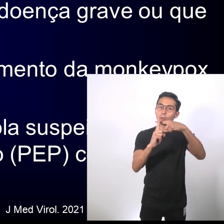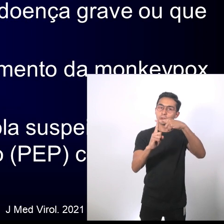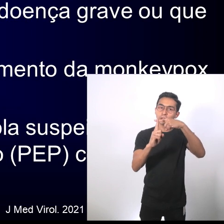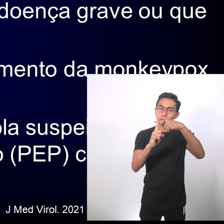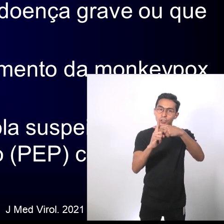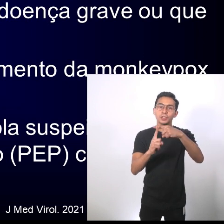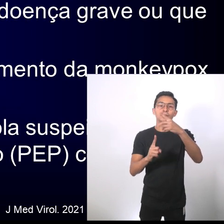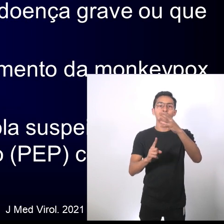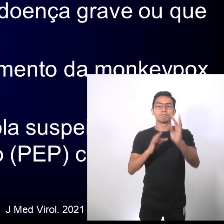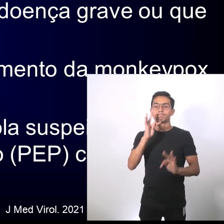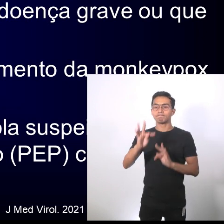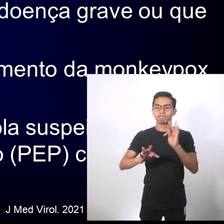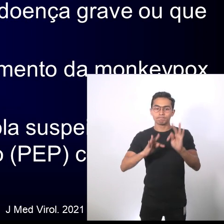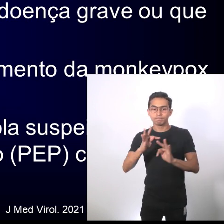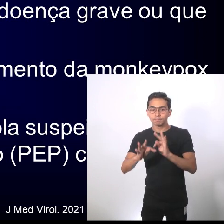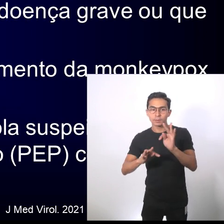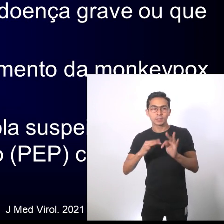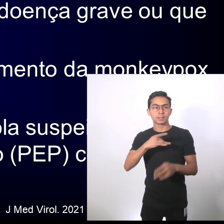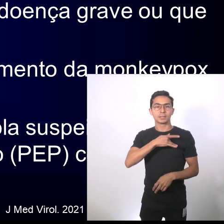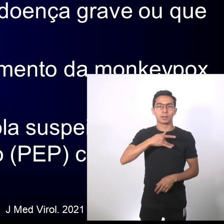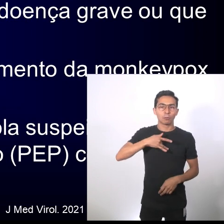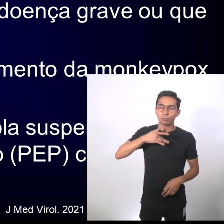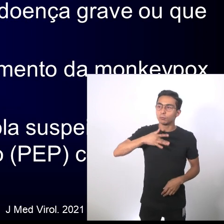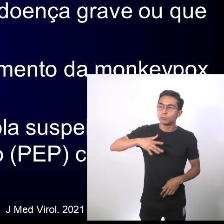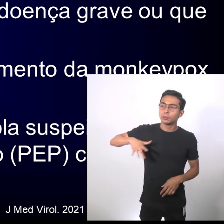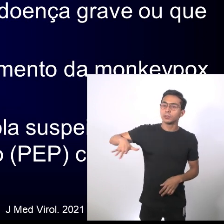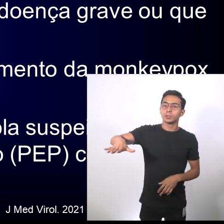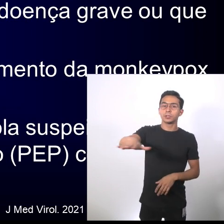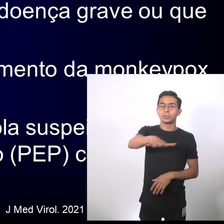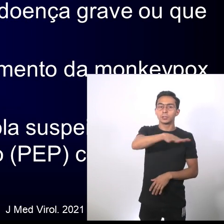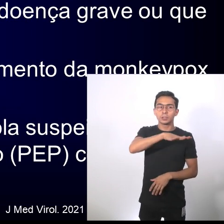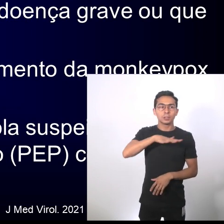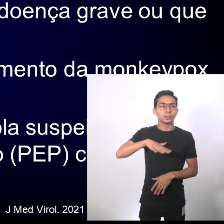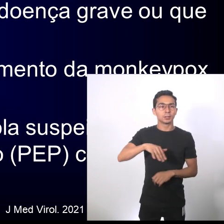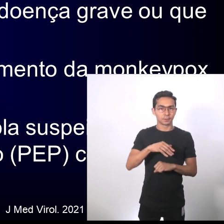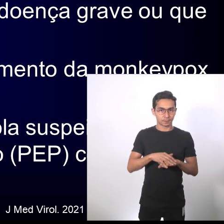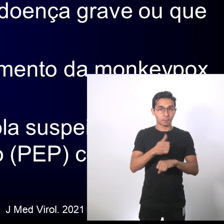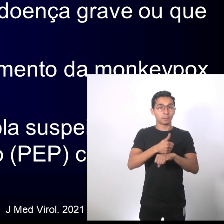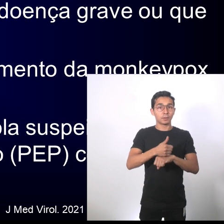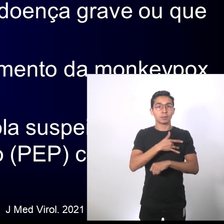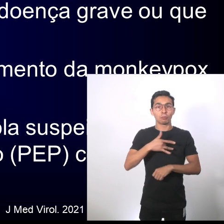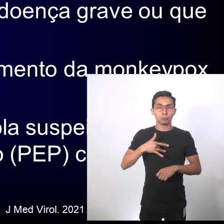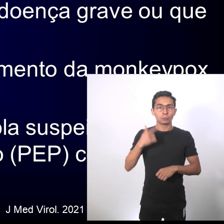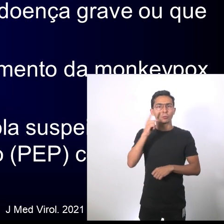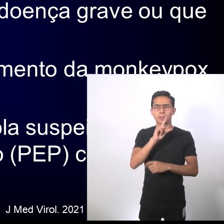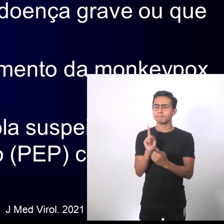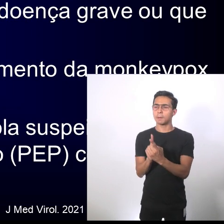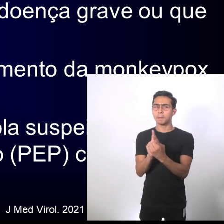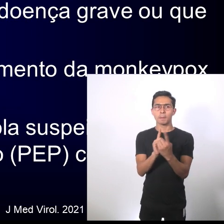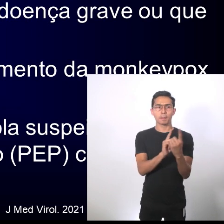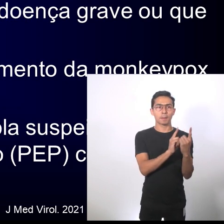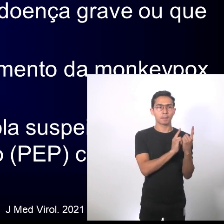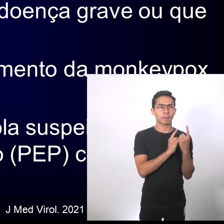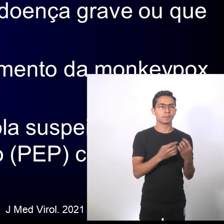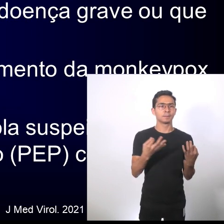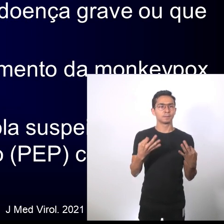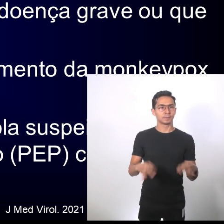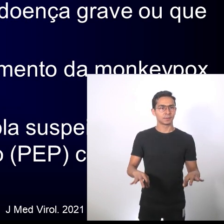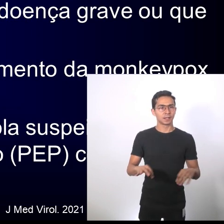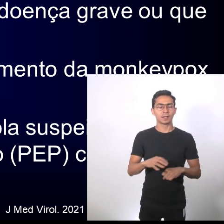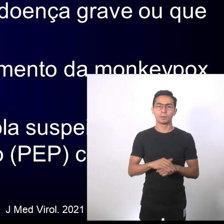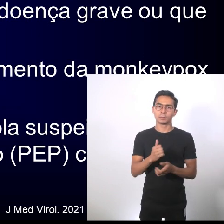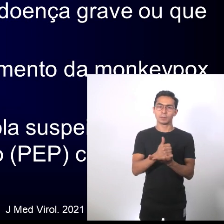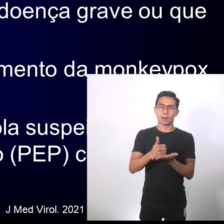né, trazendo iniciativas de saúde pública e manejo, né, pelos profissionais da saúde oportunas, e isso inclui disponibilidade